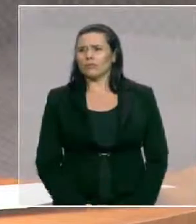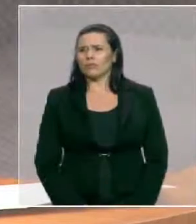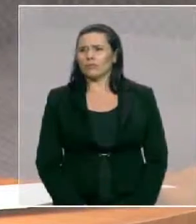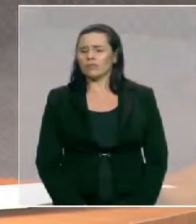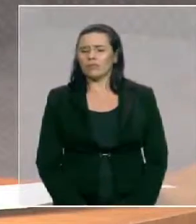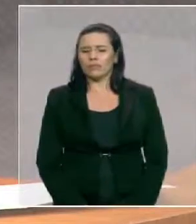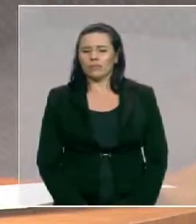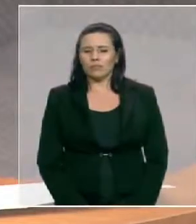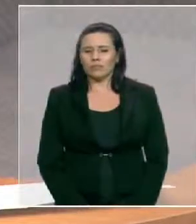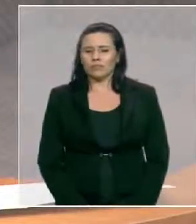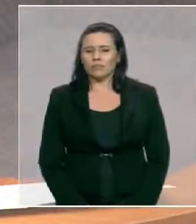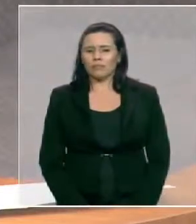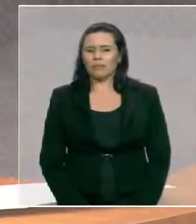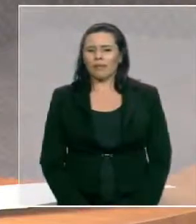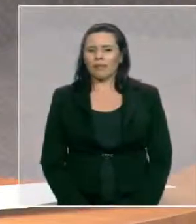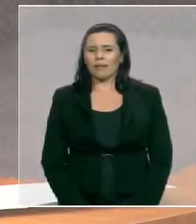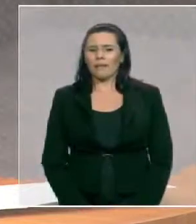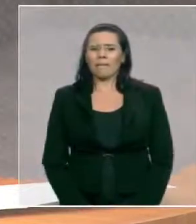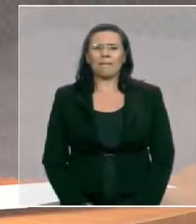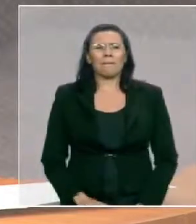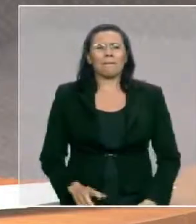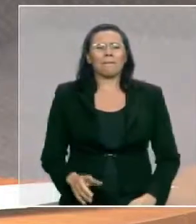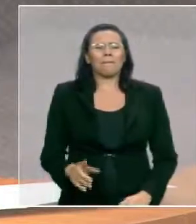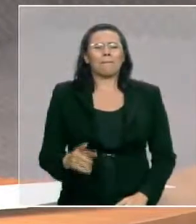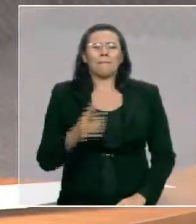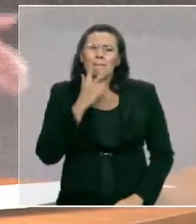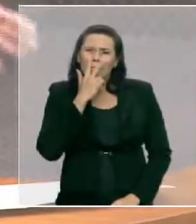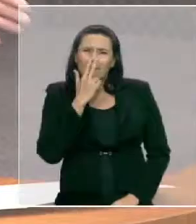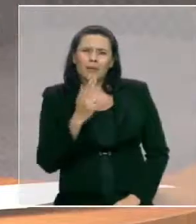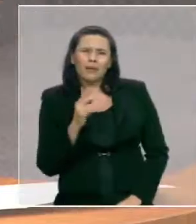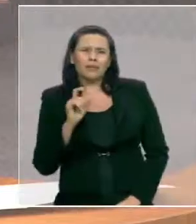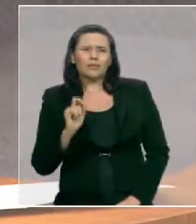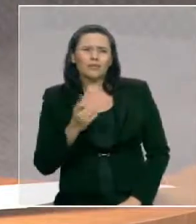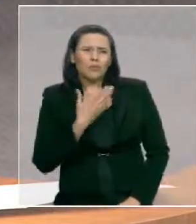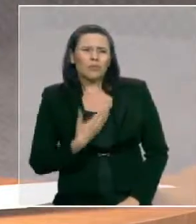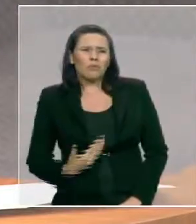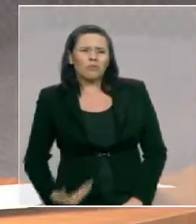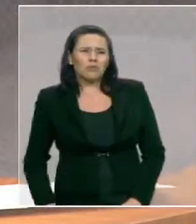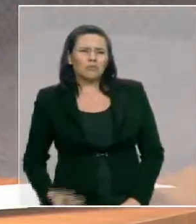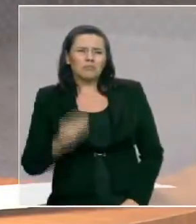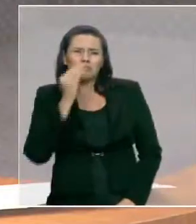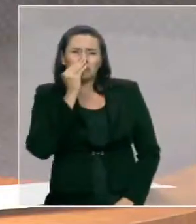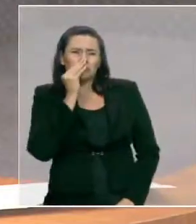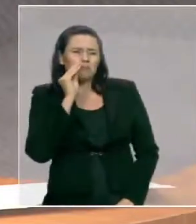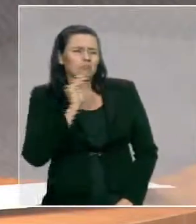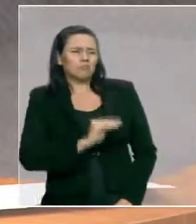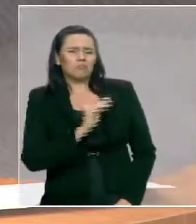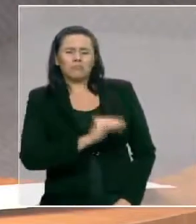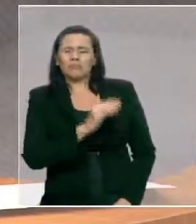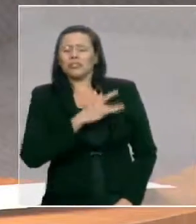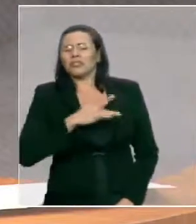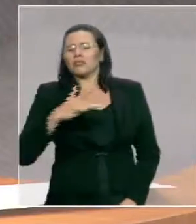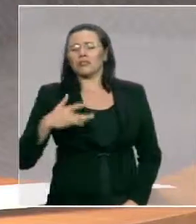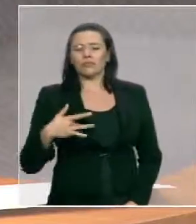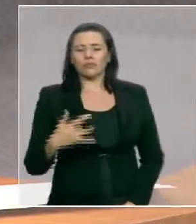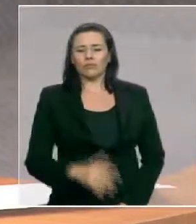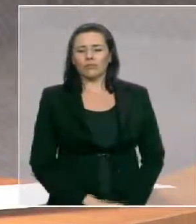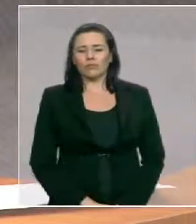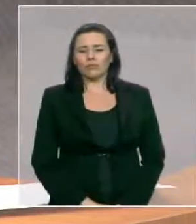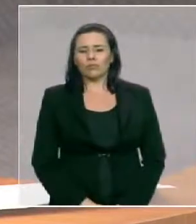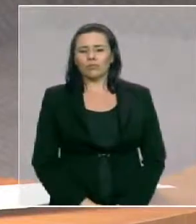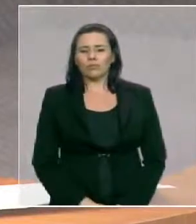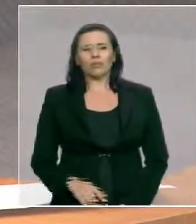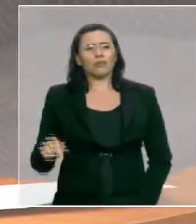Ele simplesmente agora decidiu que ele não está nem aí para a saúde. Fala tanto da